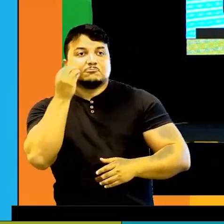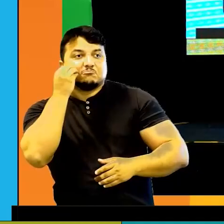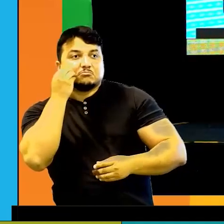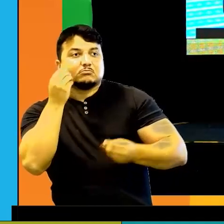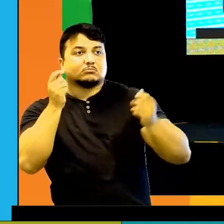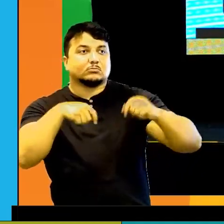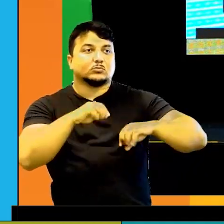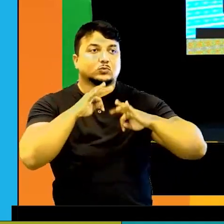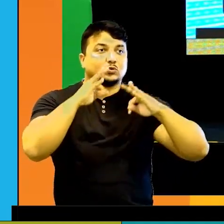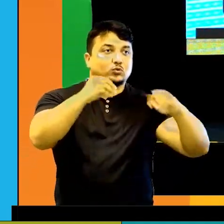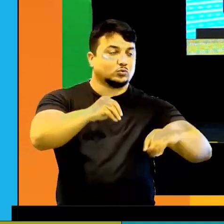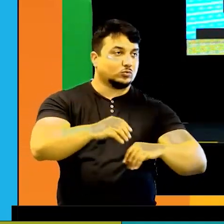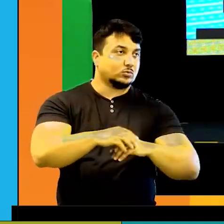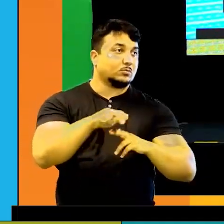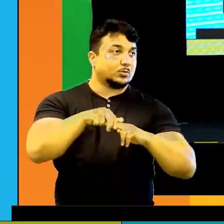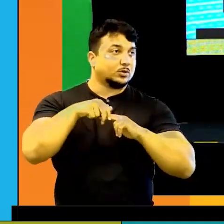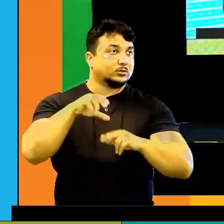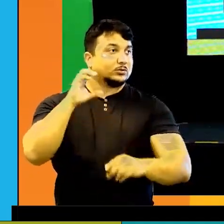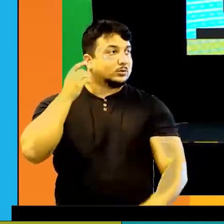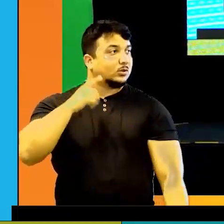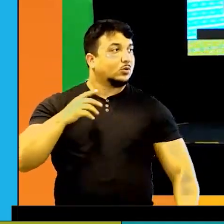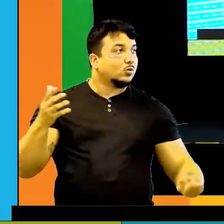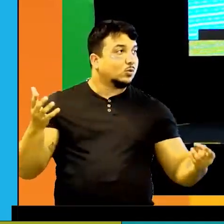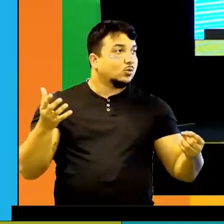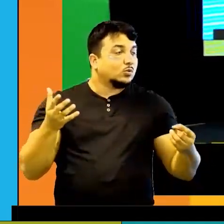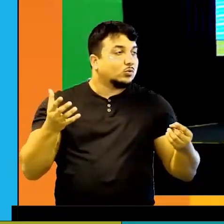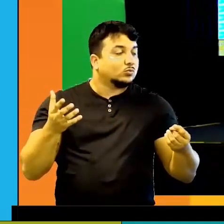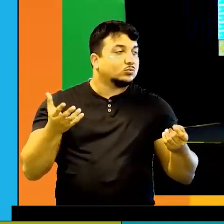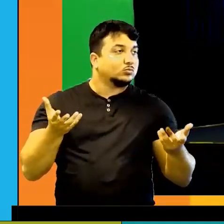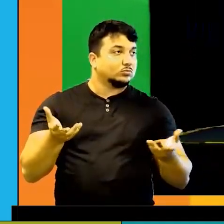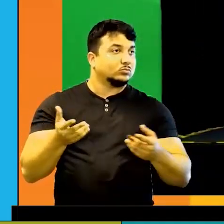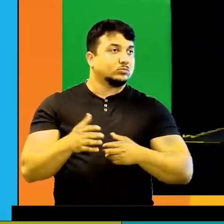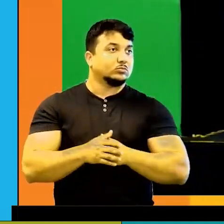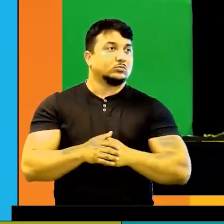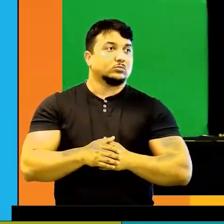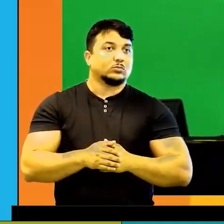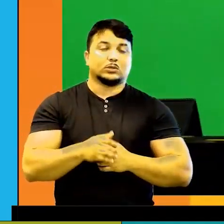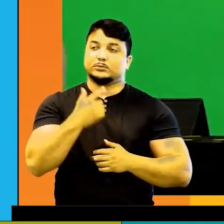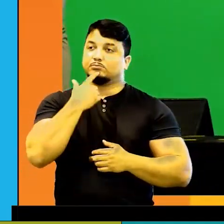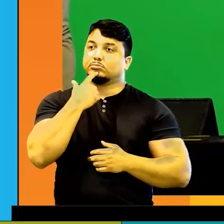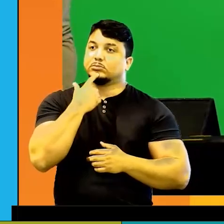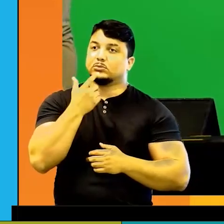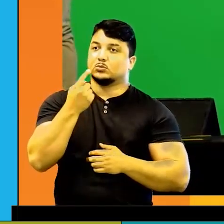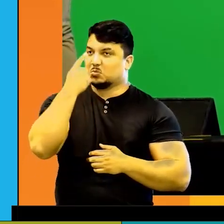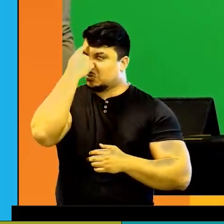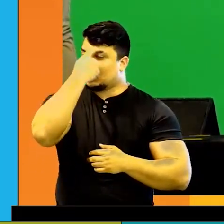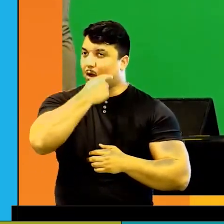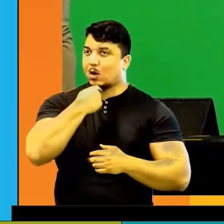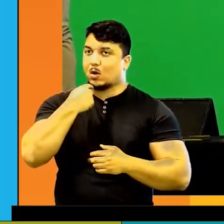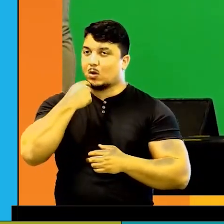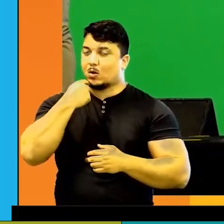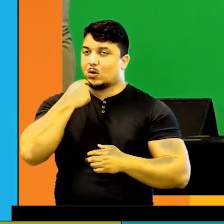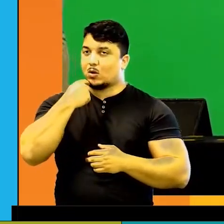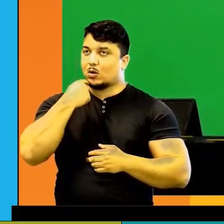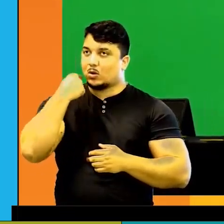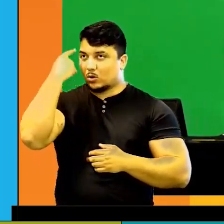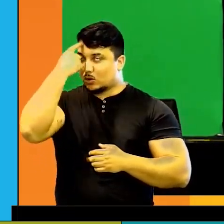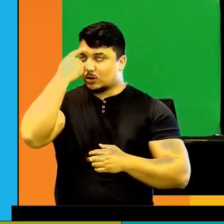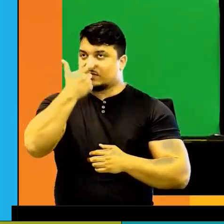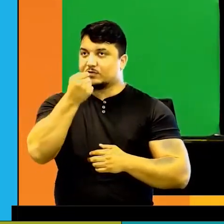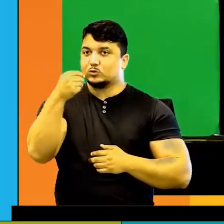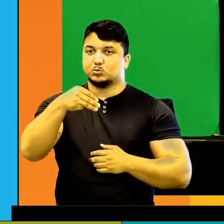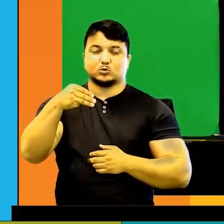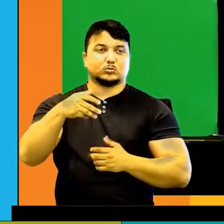comentadas, tá? Então fiquem cientes de que hoje a gente vai... Como pouco tempo, né, 1h20 aproximadamente,